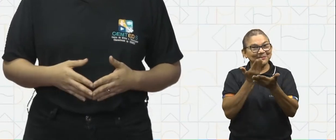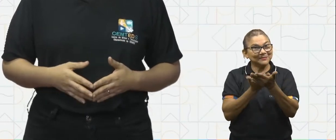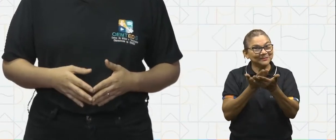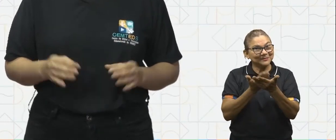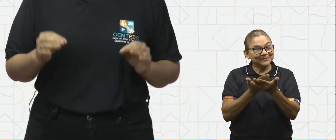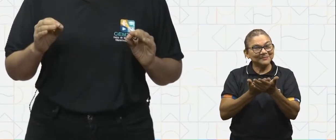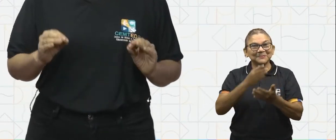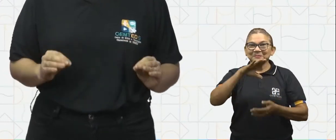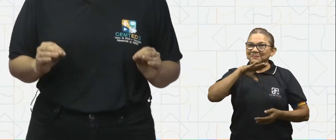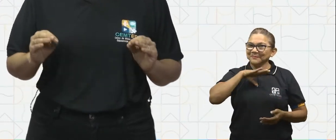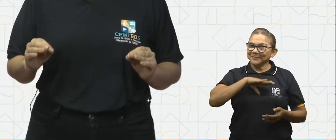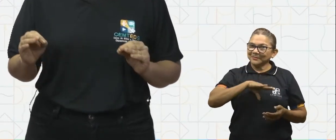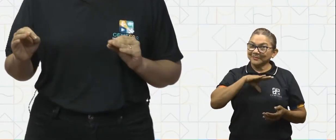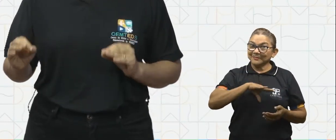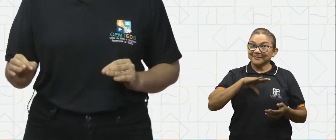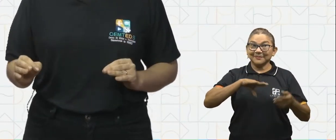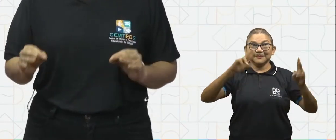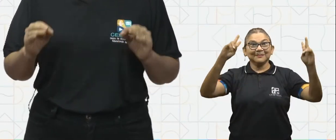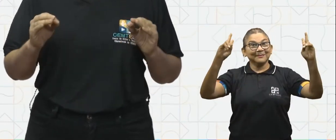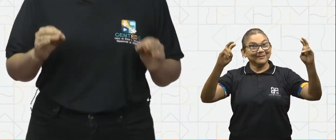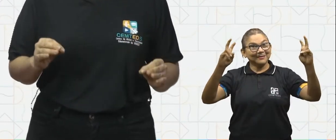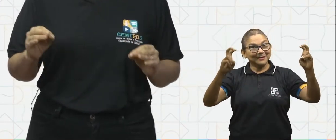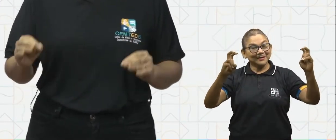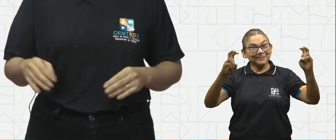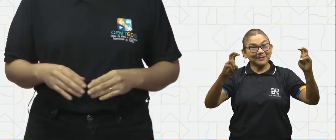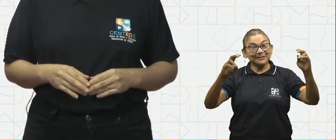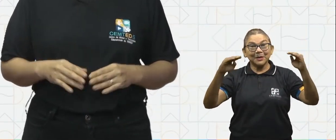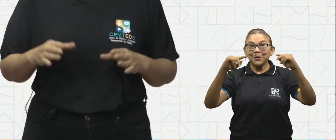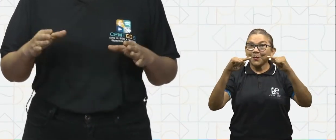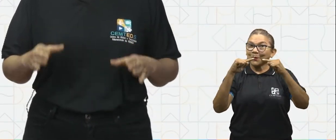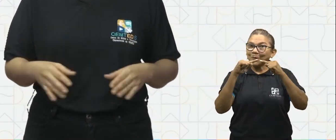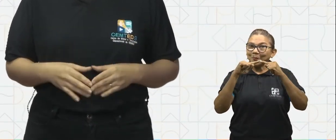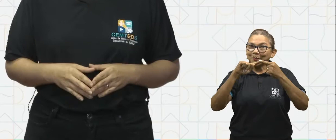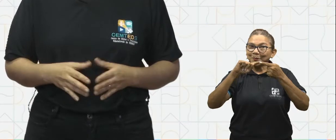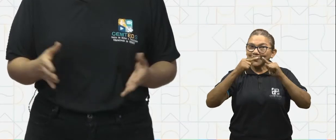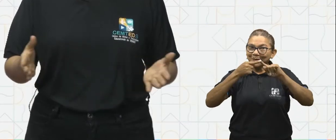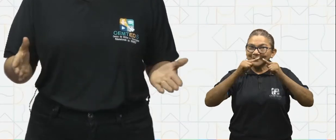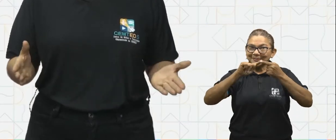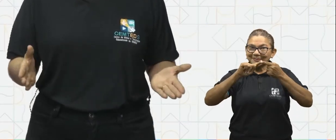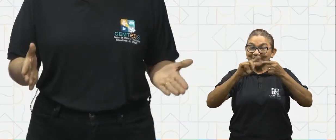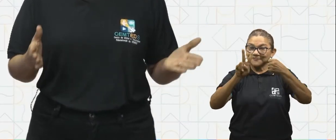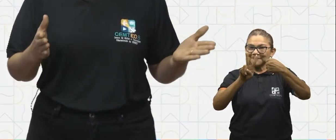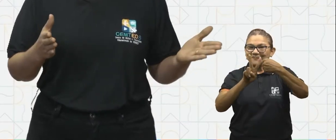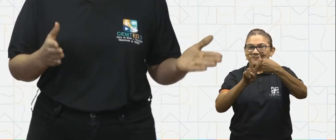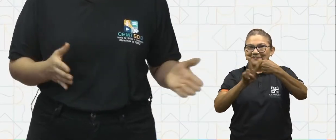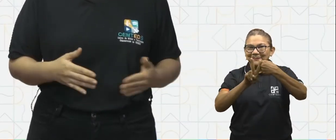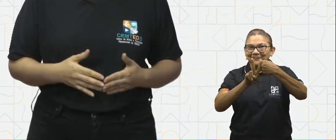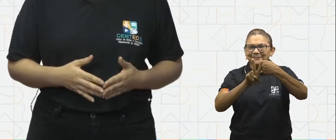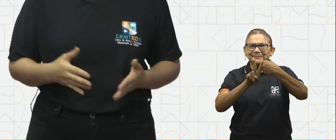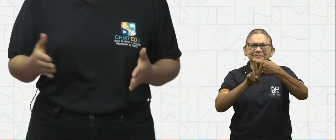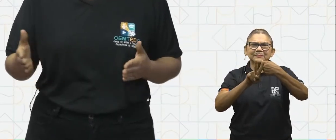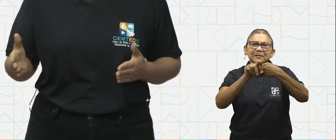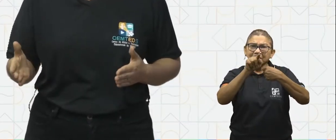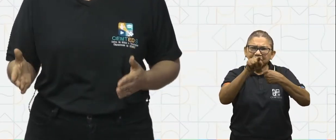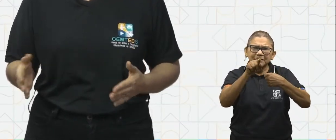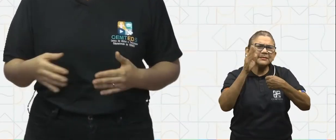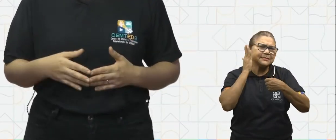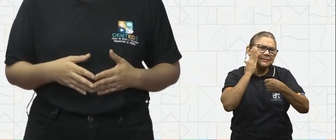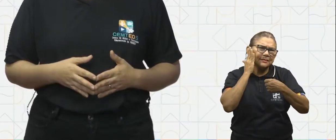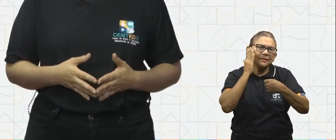língua portuguesa. O assunto de hoje é concordância verbal. Você sabe o que